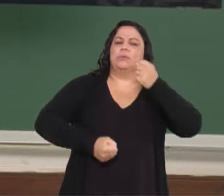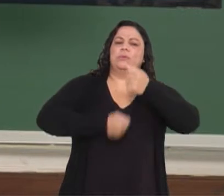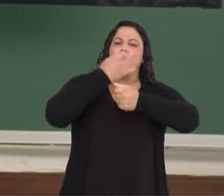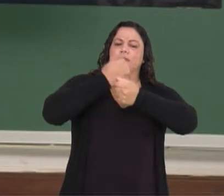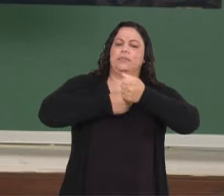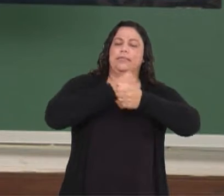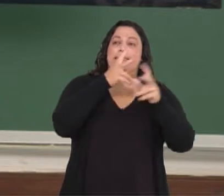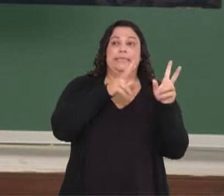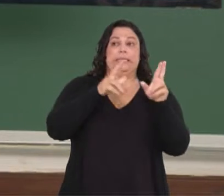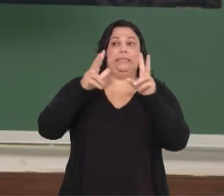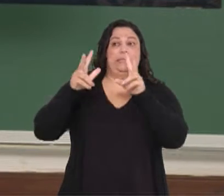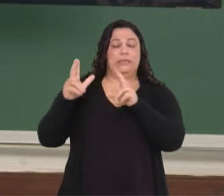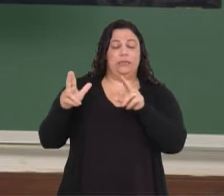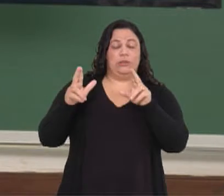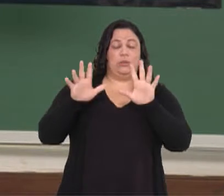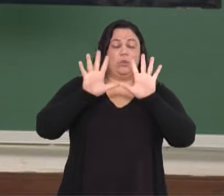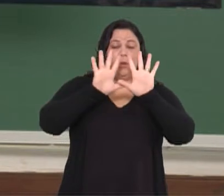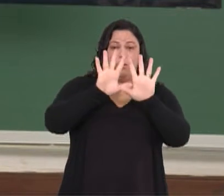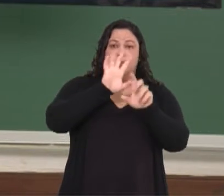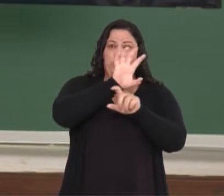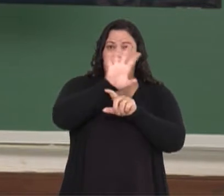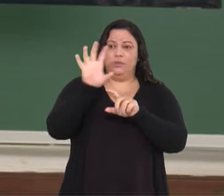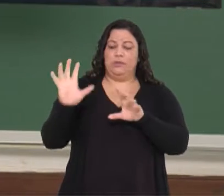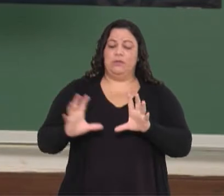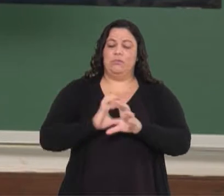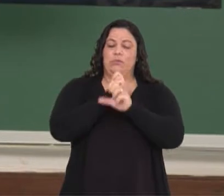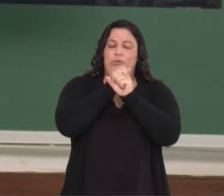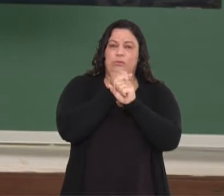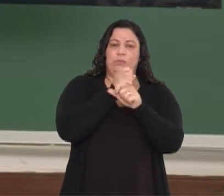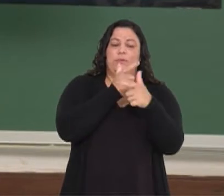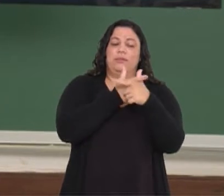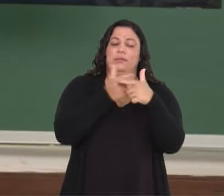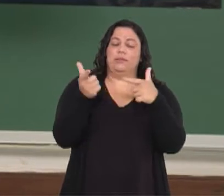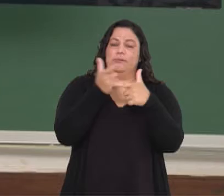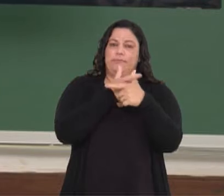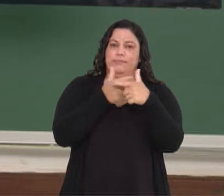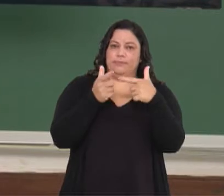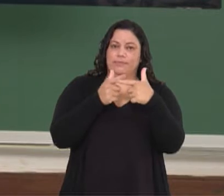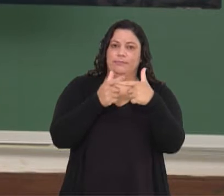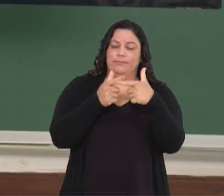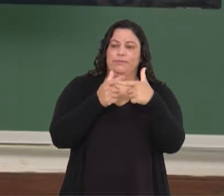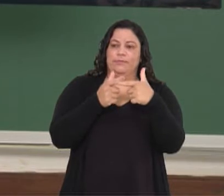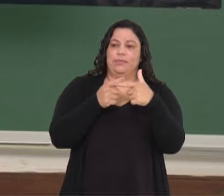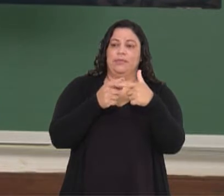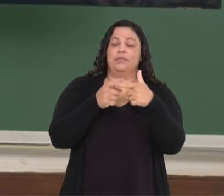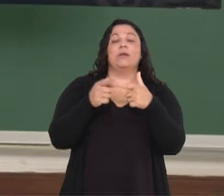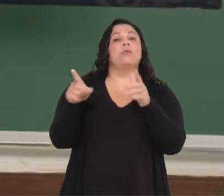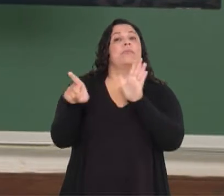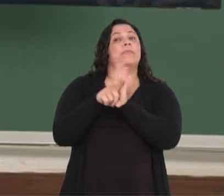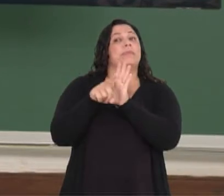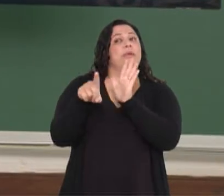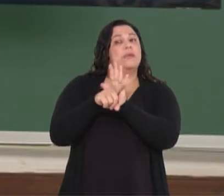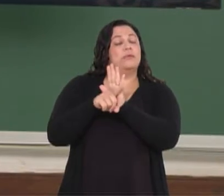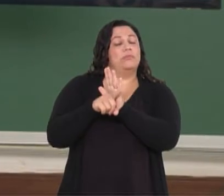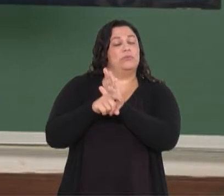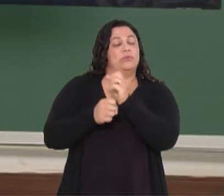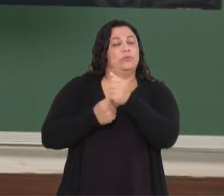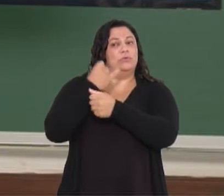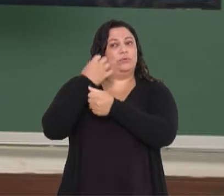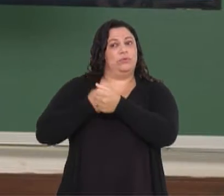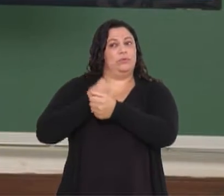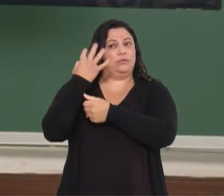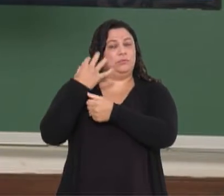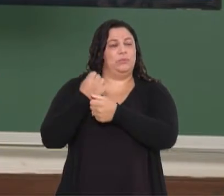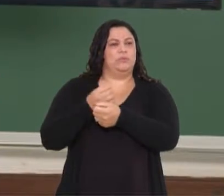a base e soma o expoente na multiplicação. Na divisão, mantém a base e subtrai o expoente. Usamos até